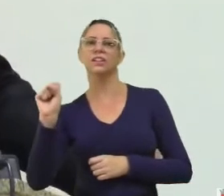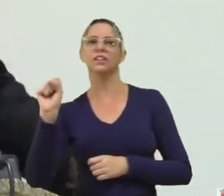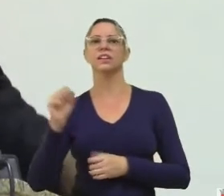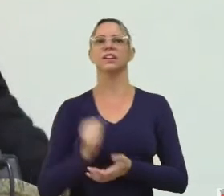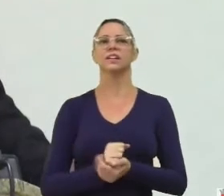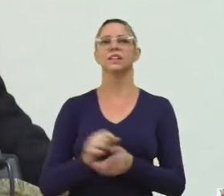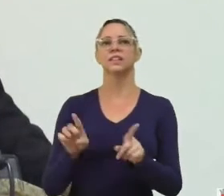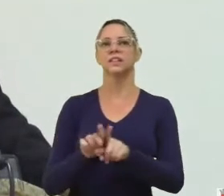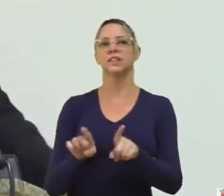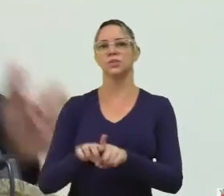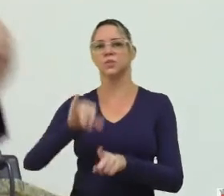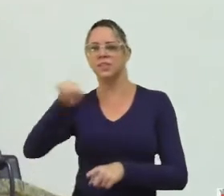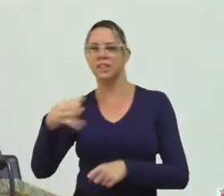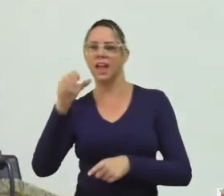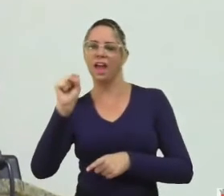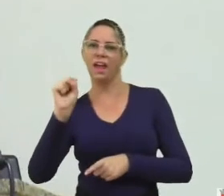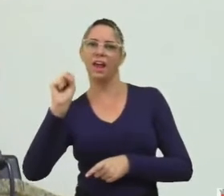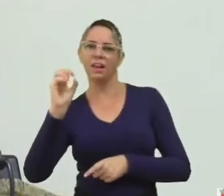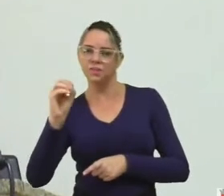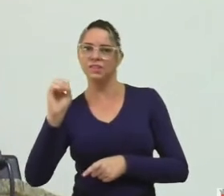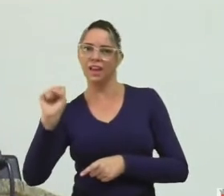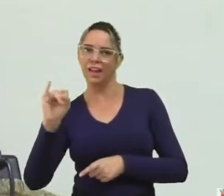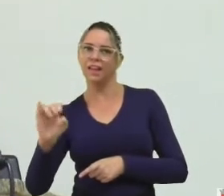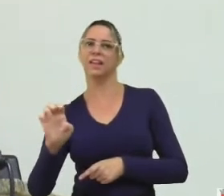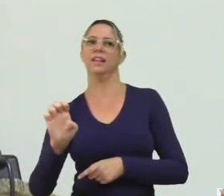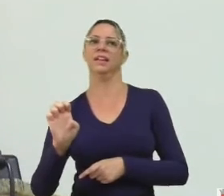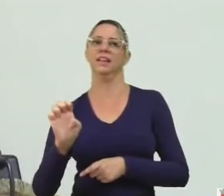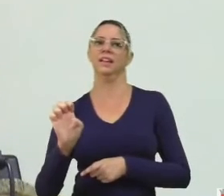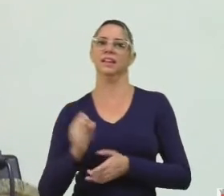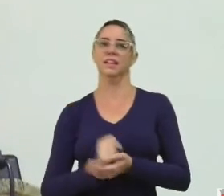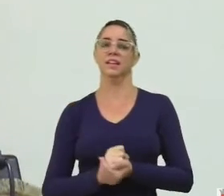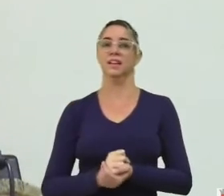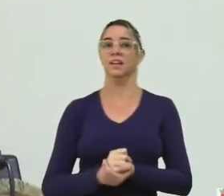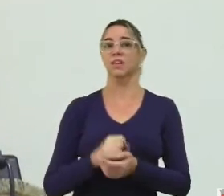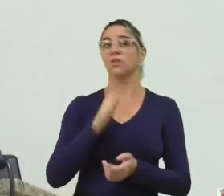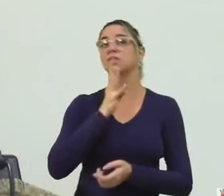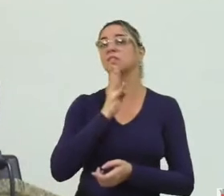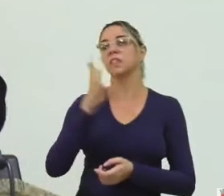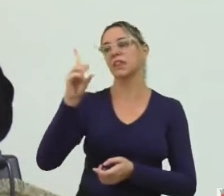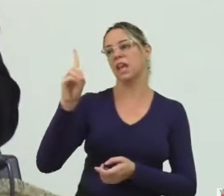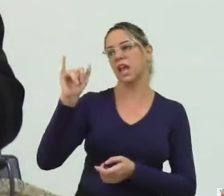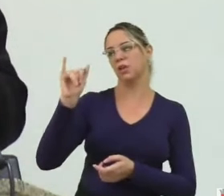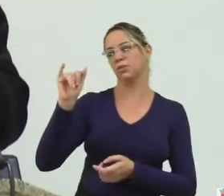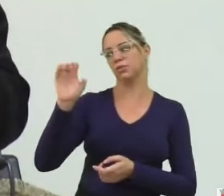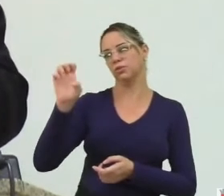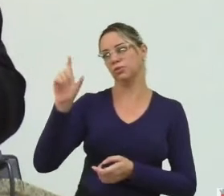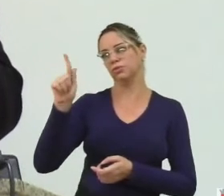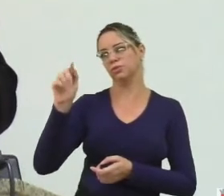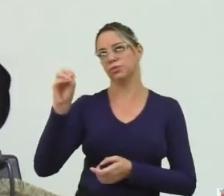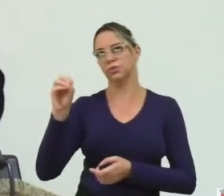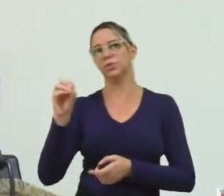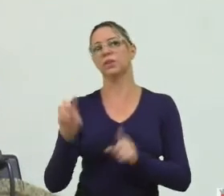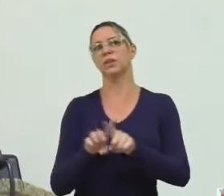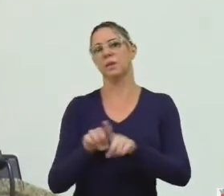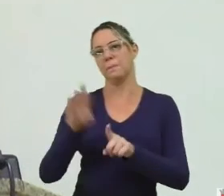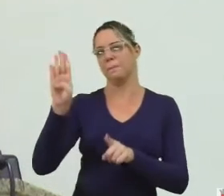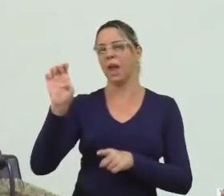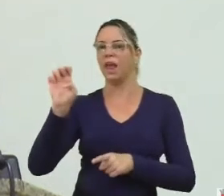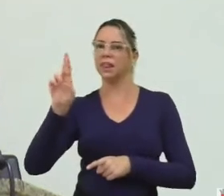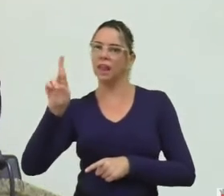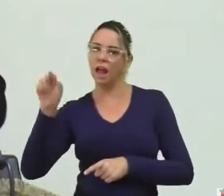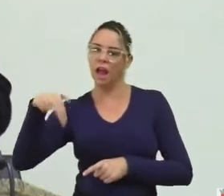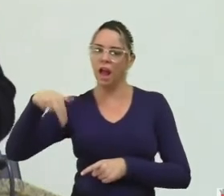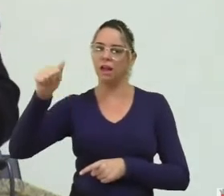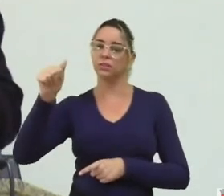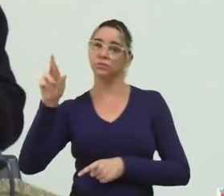José Ilderico Cordeiro, mais conhecido como Nego Machante, meu pai. Bernardo Cavalcante,